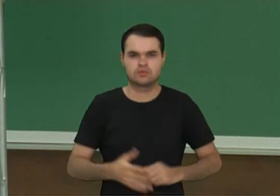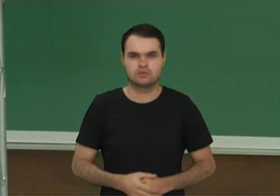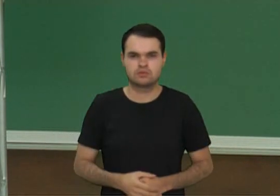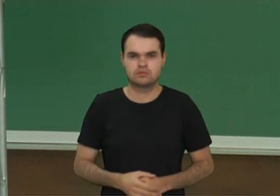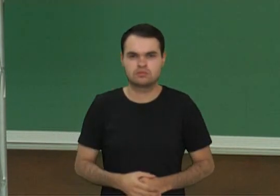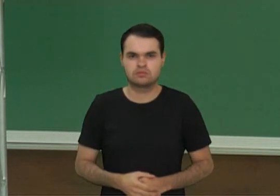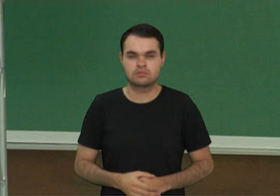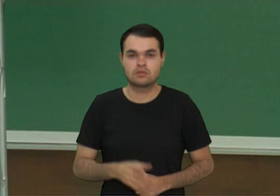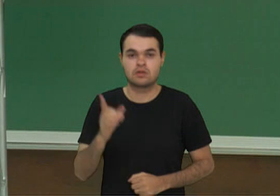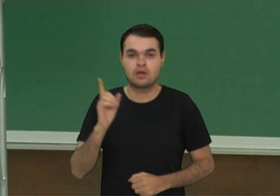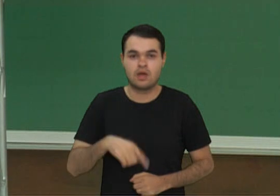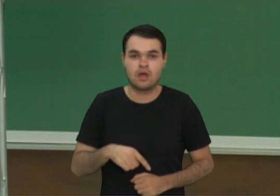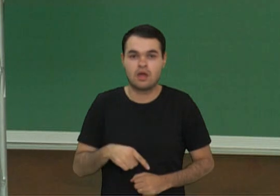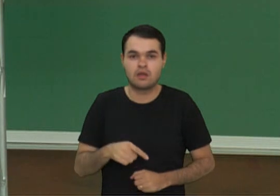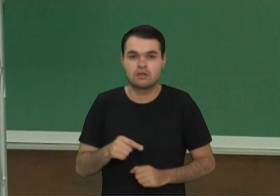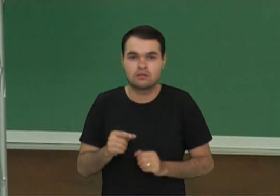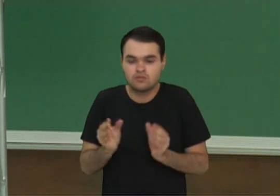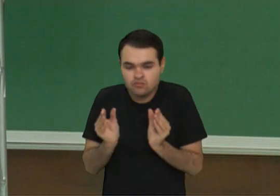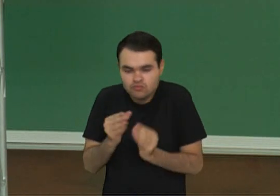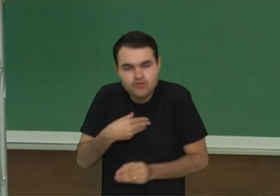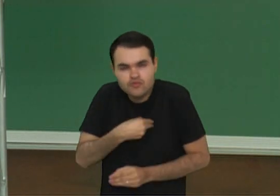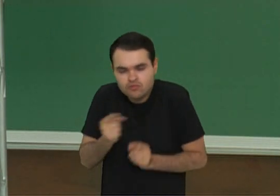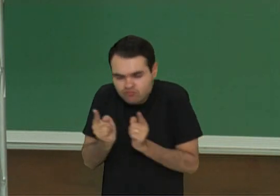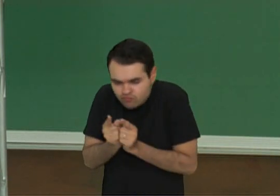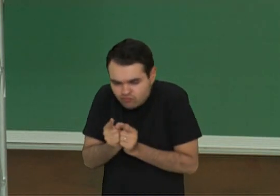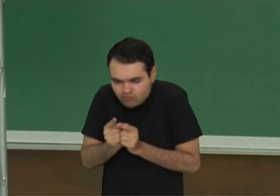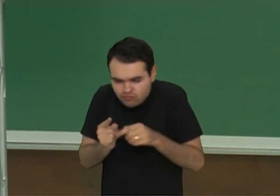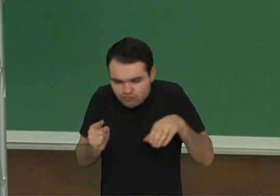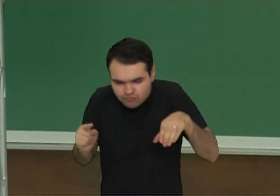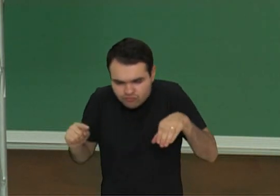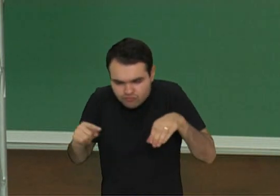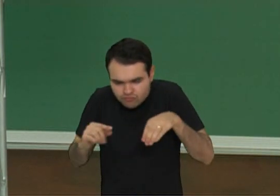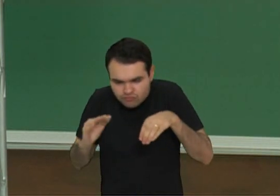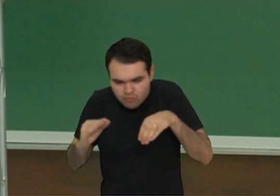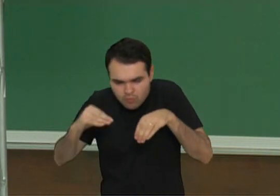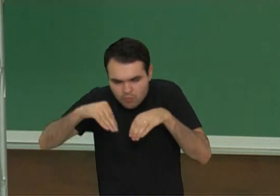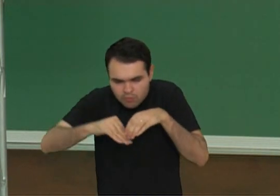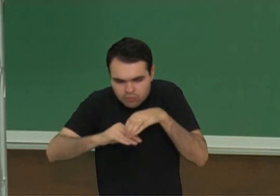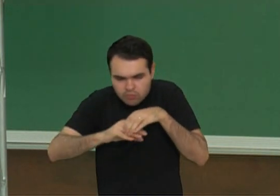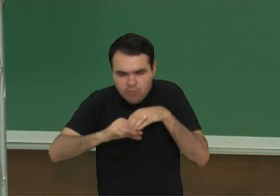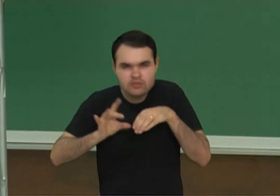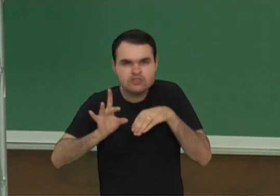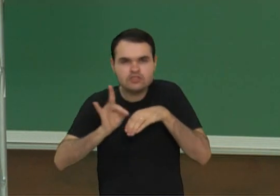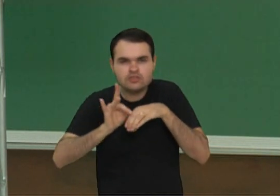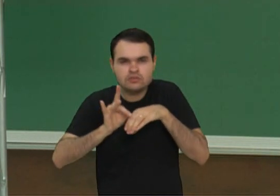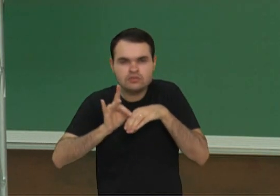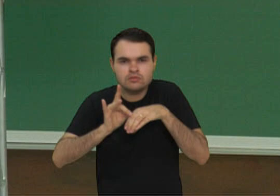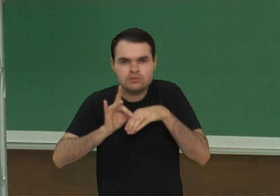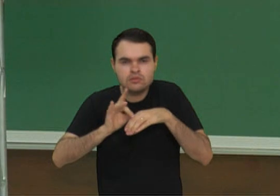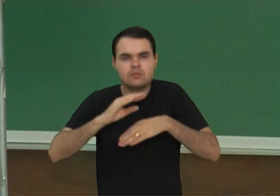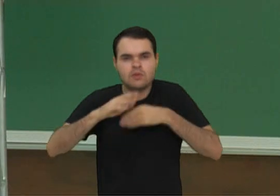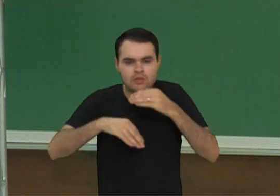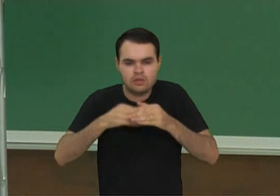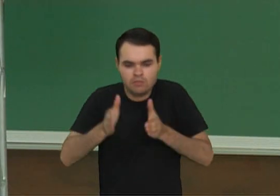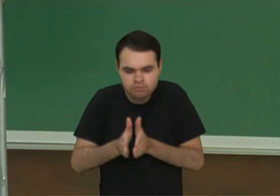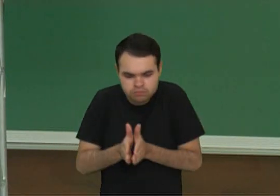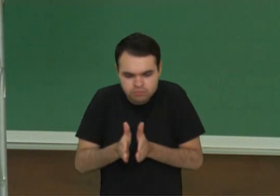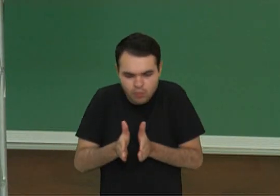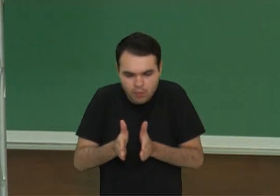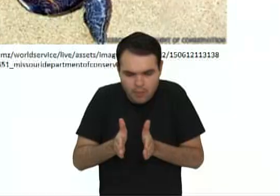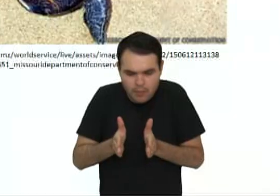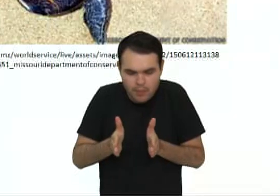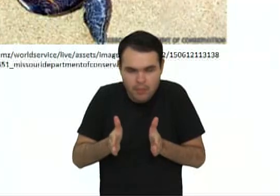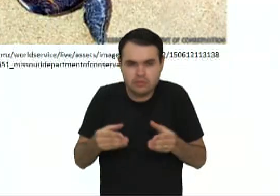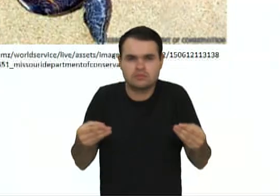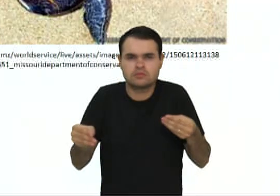ainda quando filhote entrou em contato com isso e isso se prendeu no seu casco. E à medida com que ela foi se desenvolvendo, esse